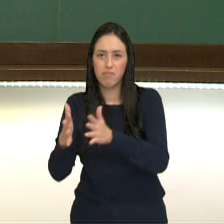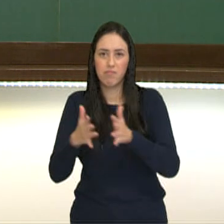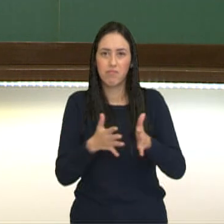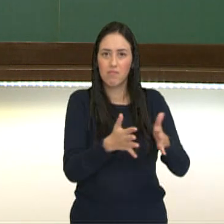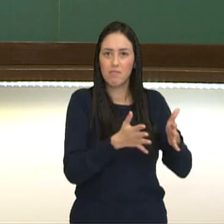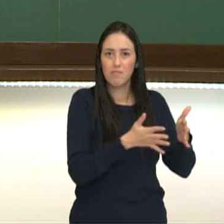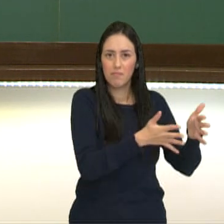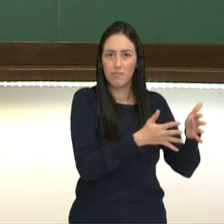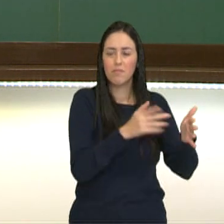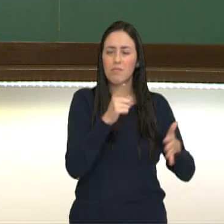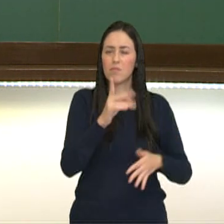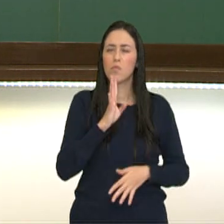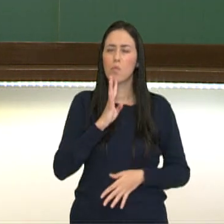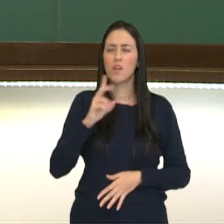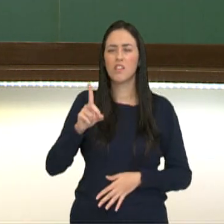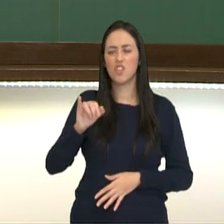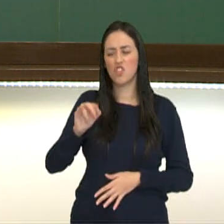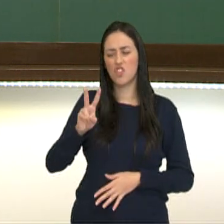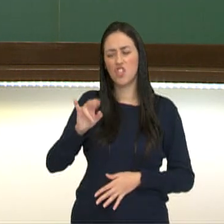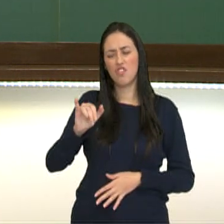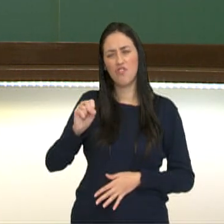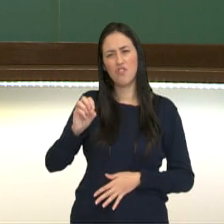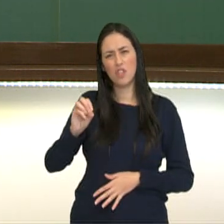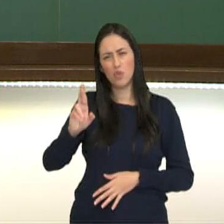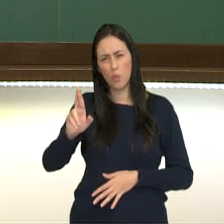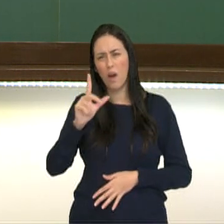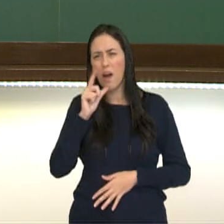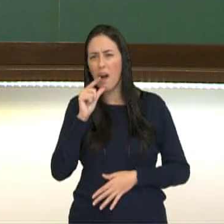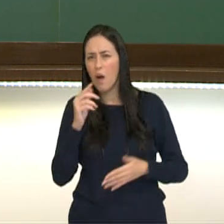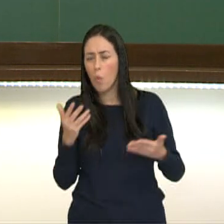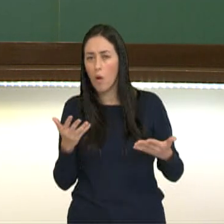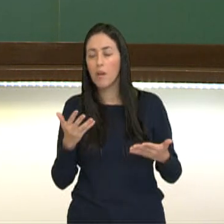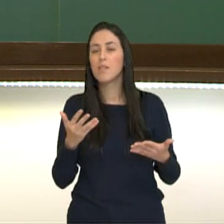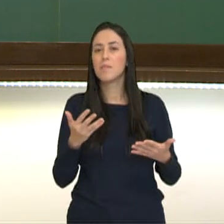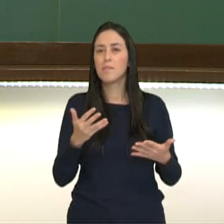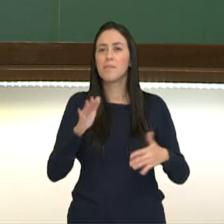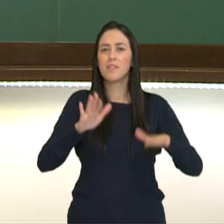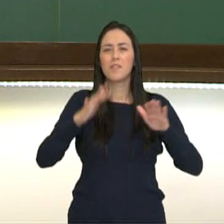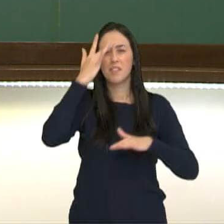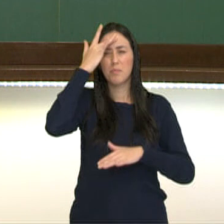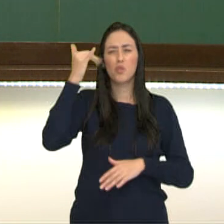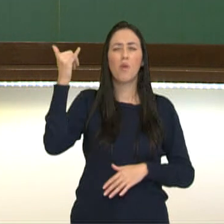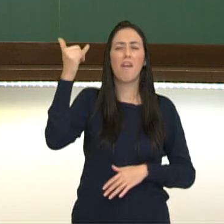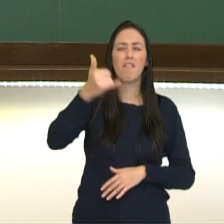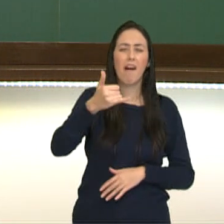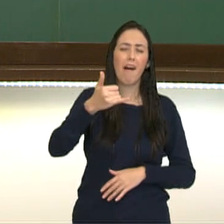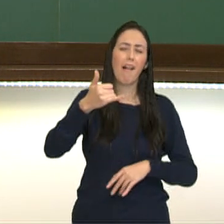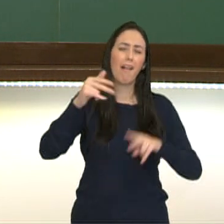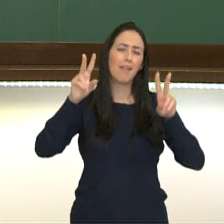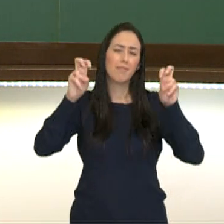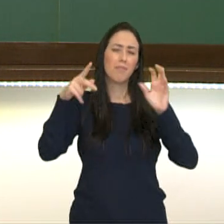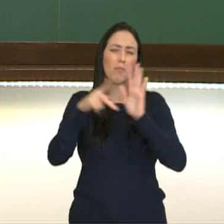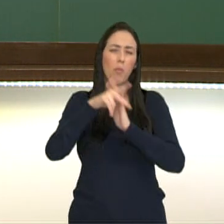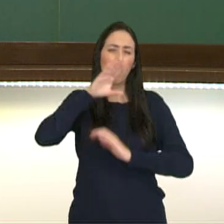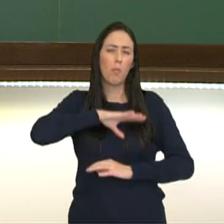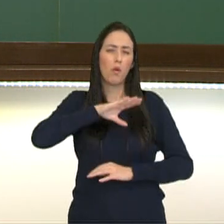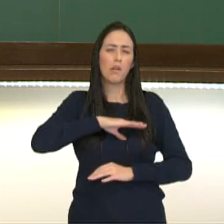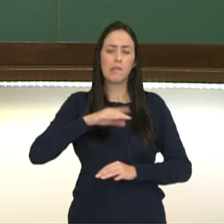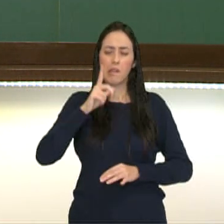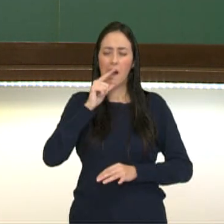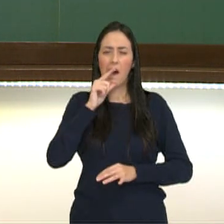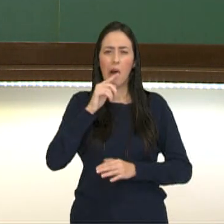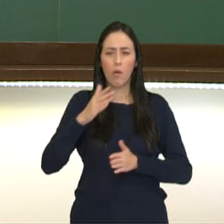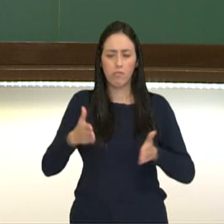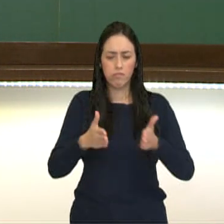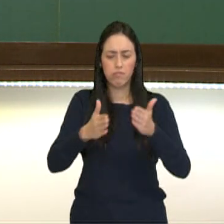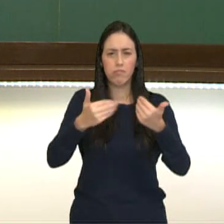expressão divisores de água, porque determinada ação foi um divisor de água na sua vida. Não é nesse contexto que nós vamos usar a terminologia